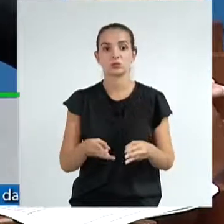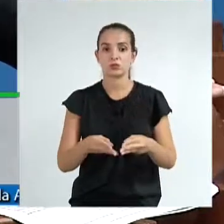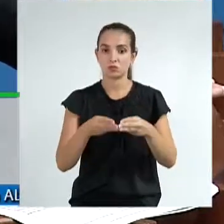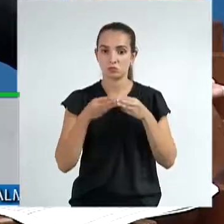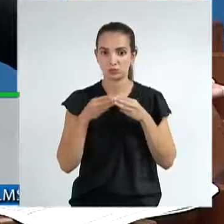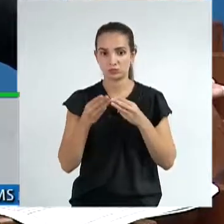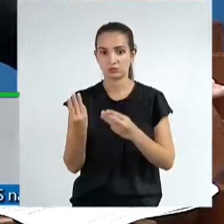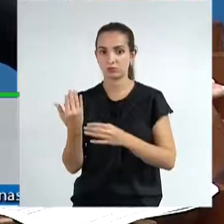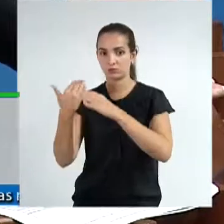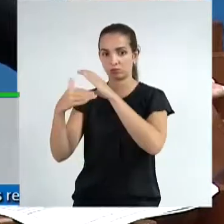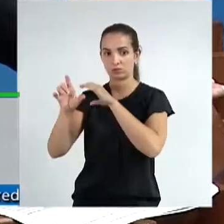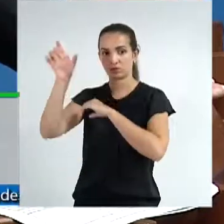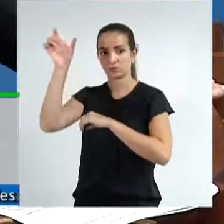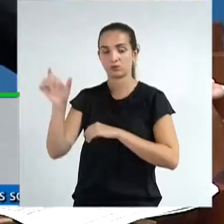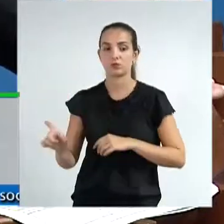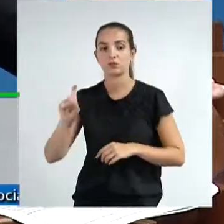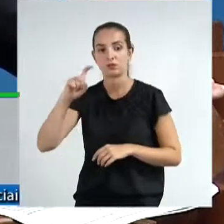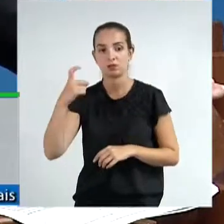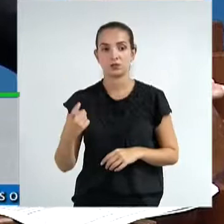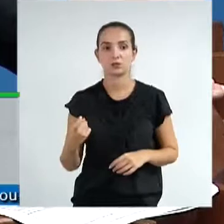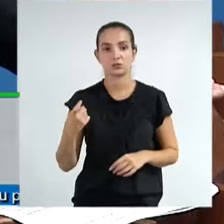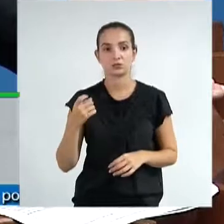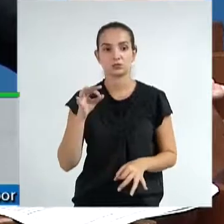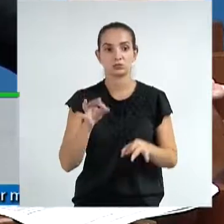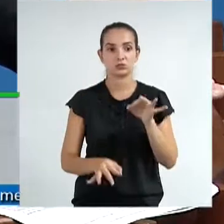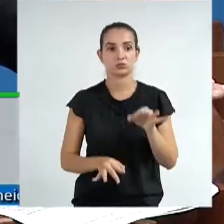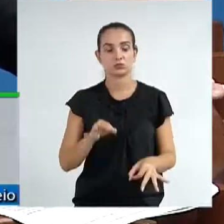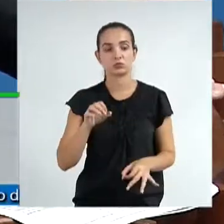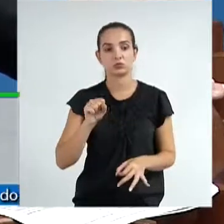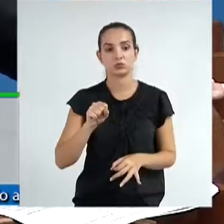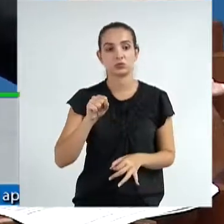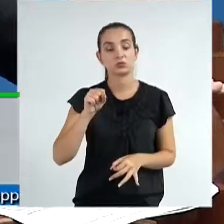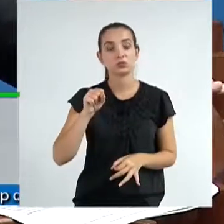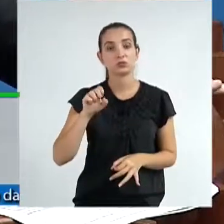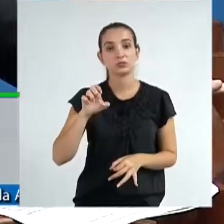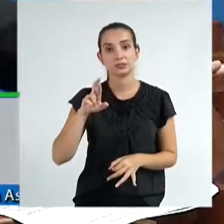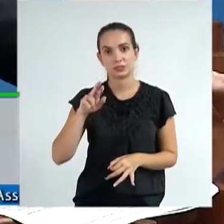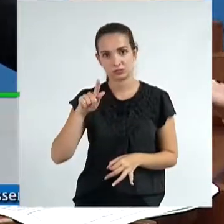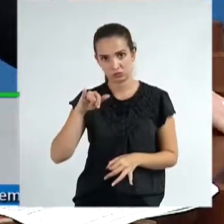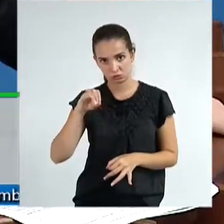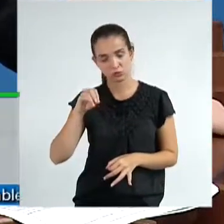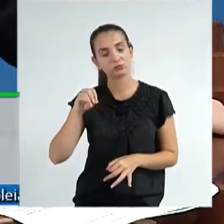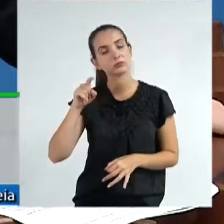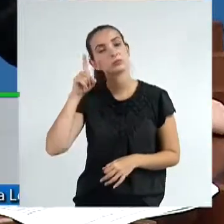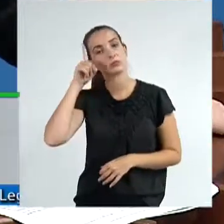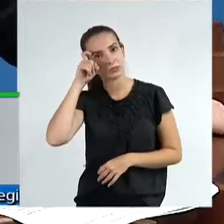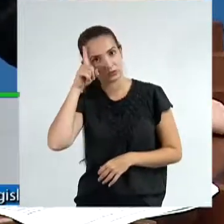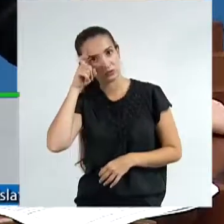ao ex-juiz Sérgio Moro, ainda mais quando ele